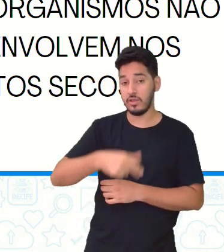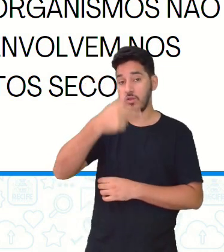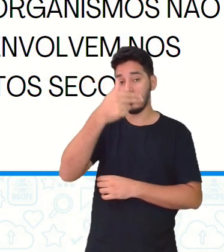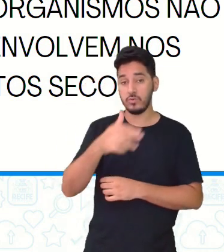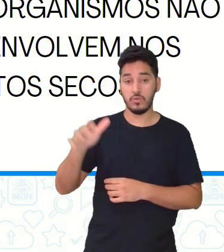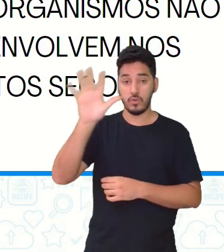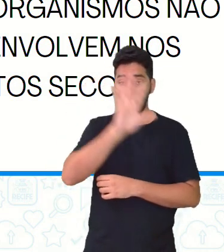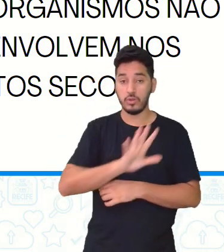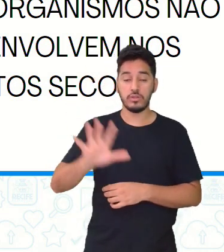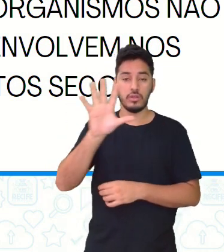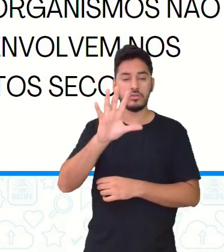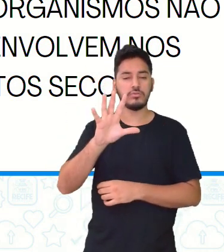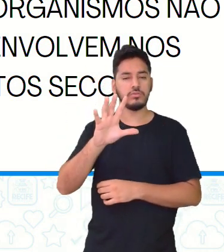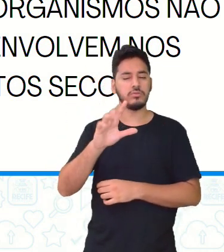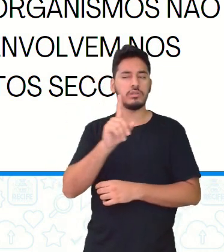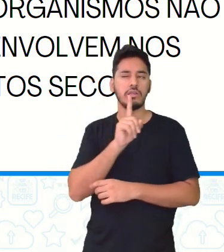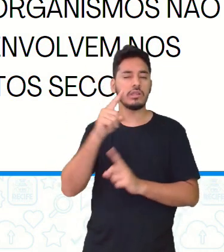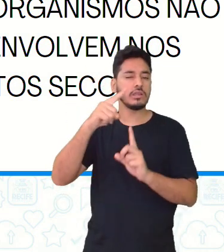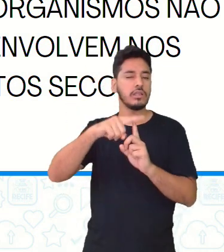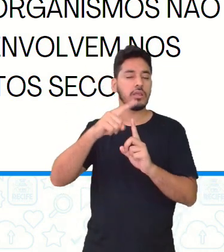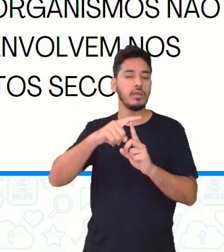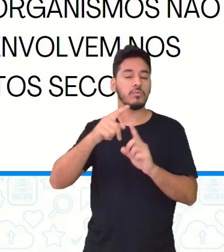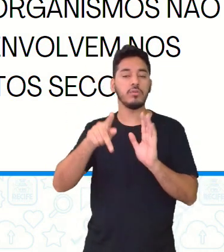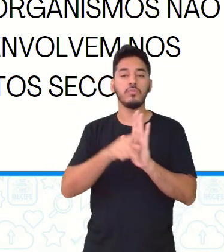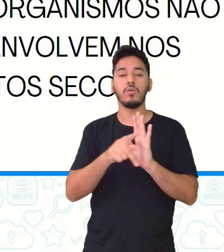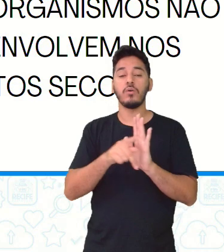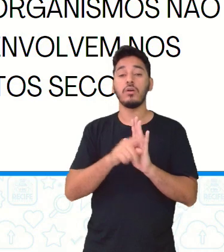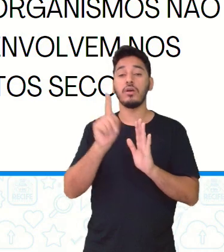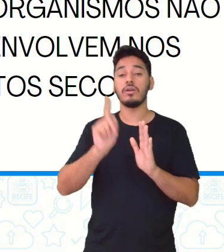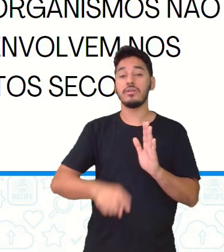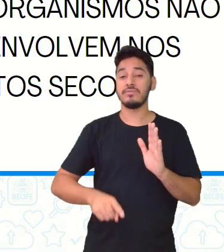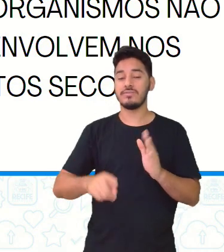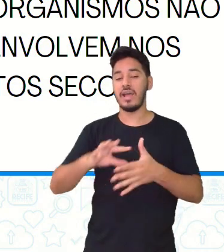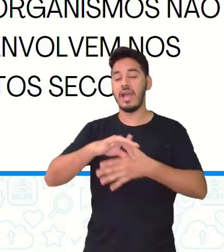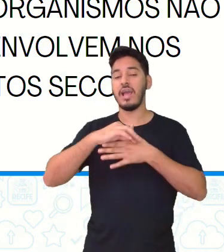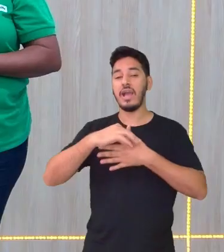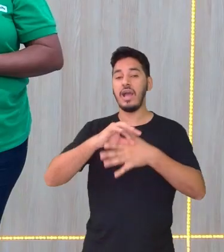encontra muito esse tipo de conservação na carne de charque.